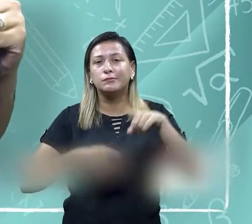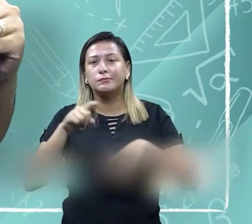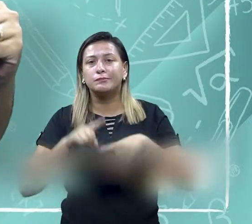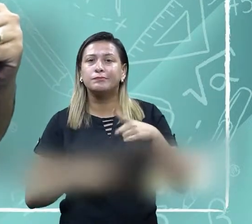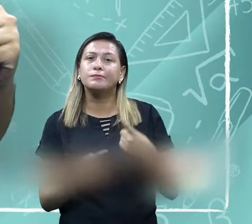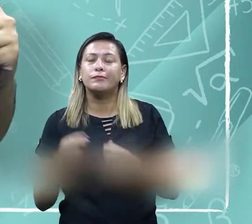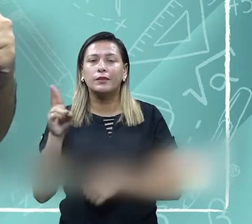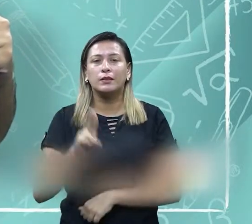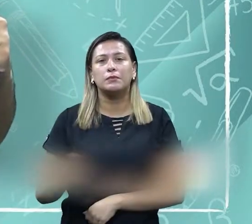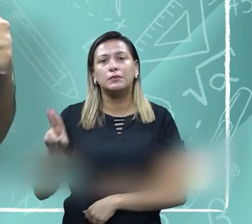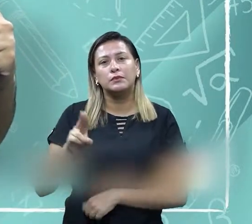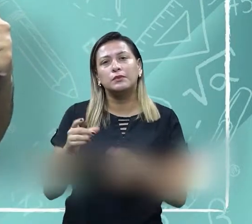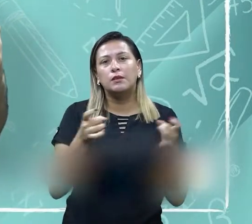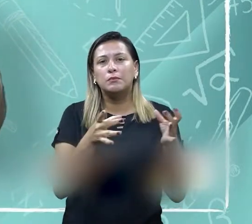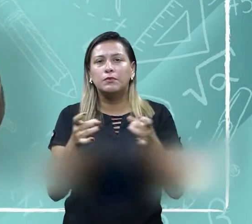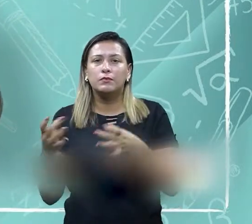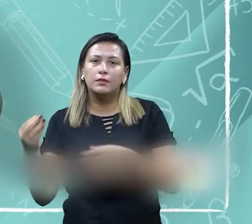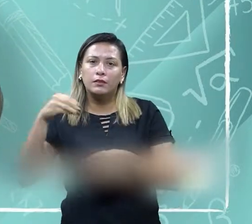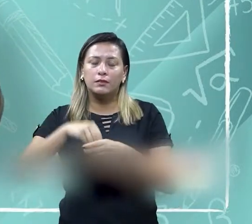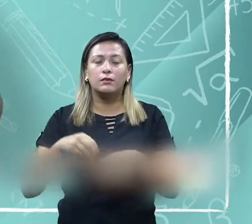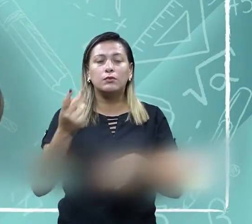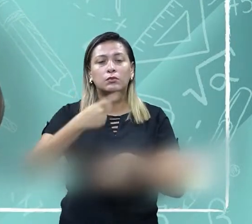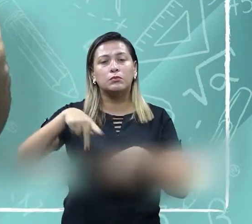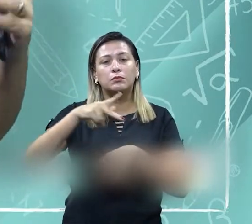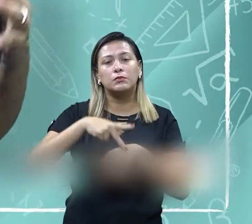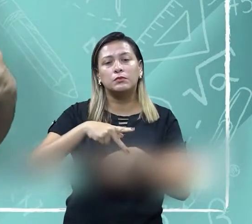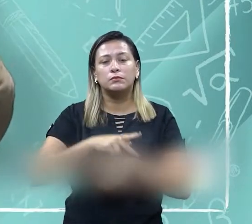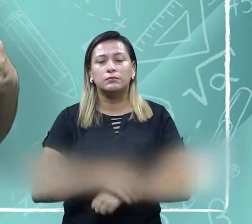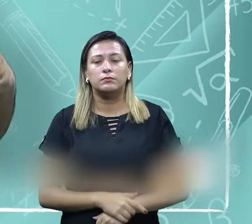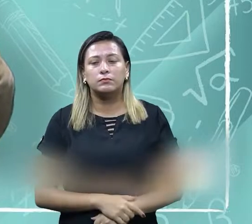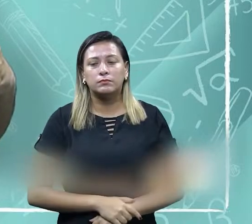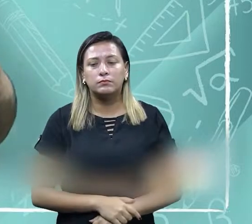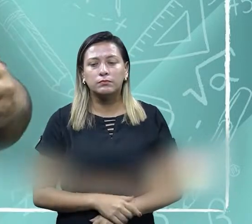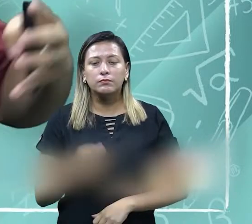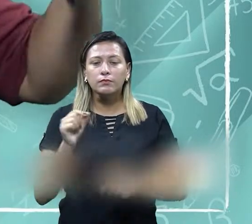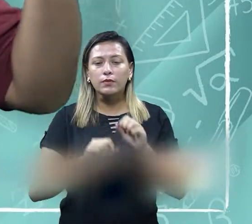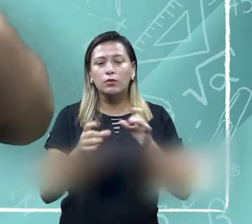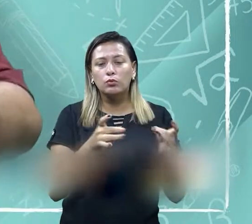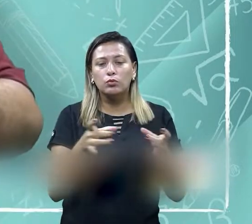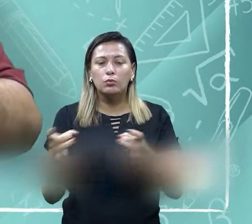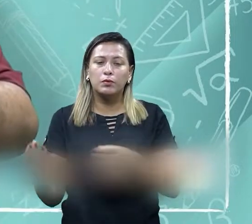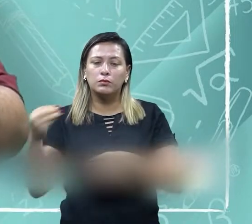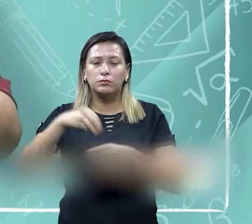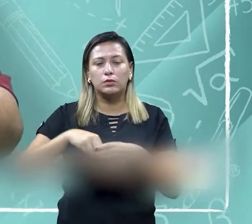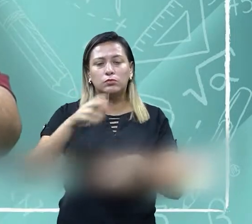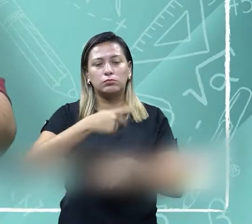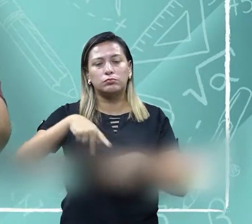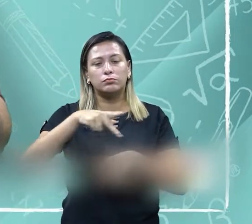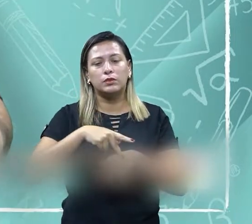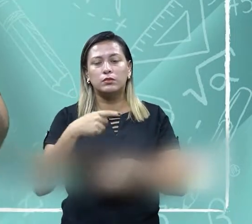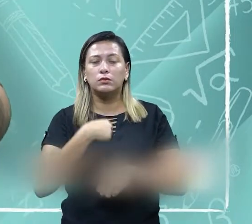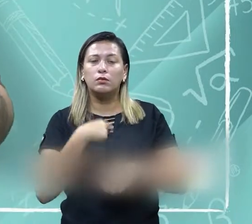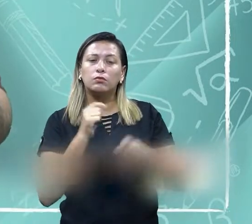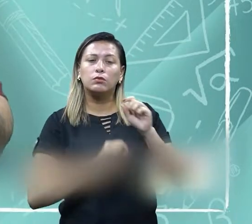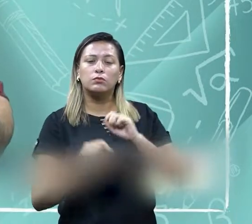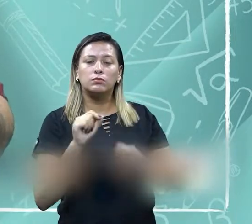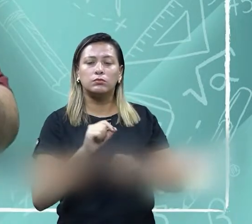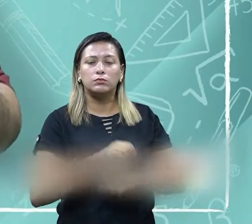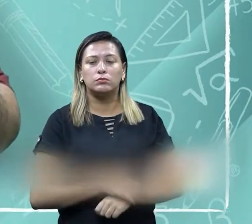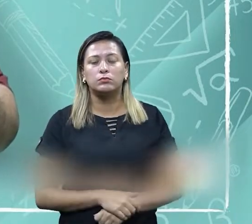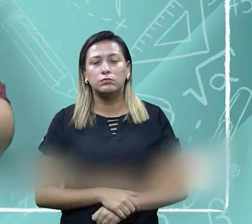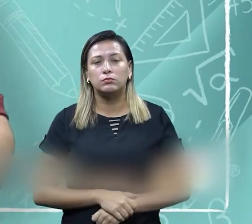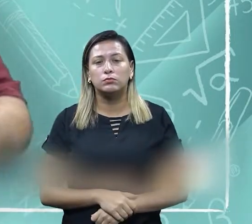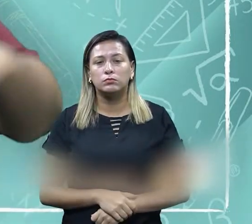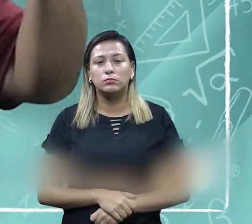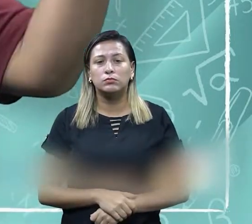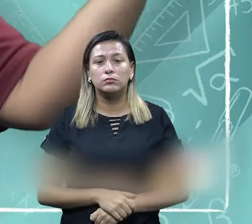produtos para ser consumidos e vendidos dentro de um país, nós chamamos de comércio interno, eu vou abrir um outro